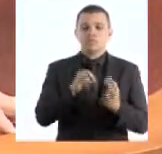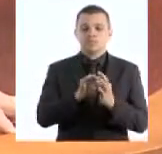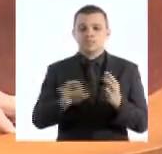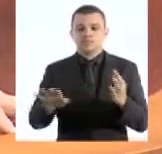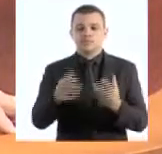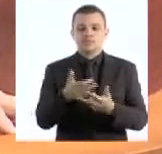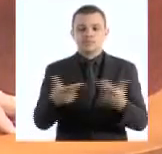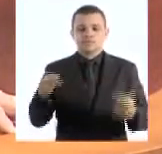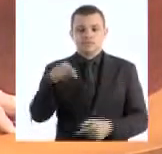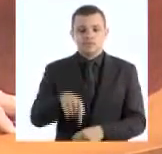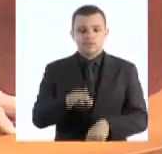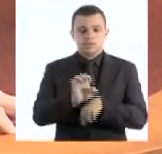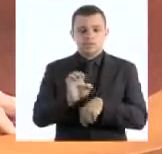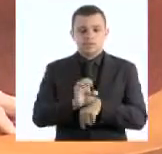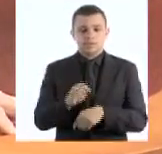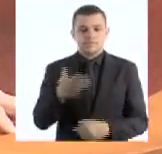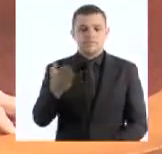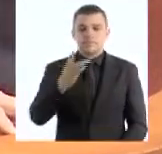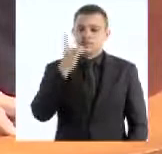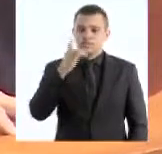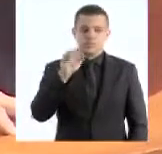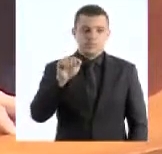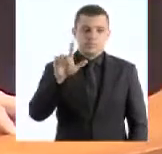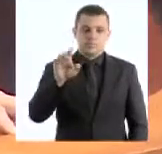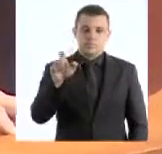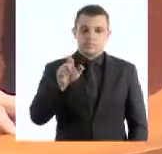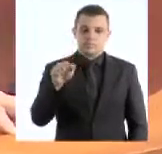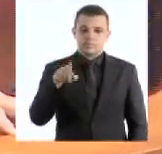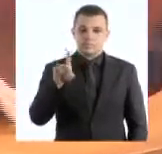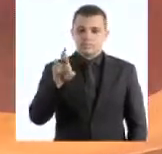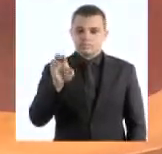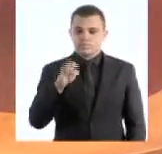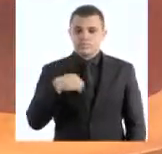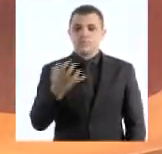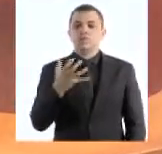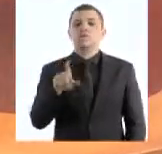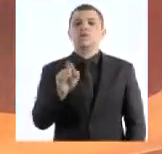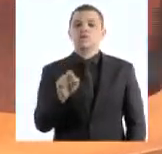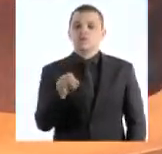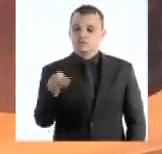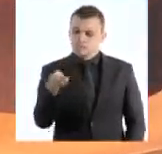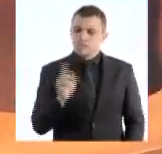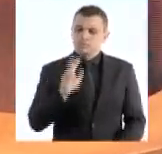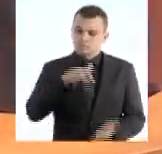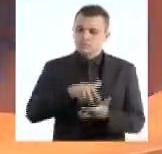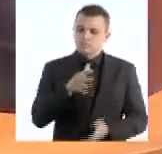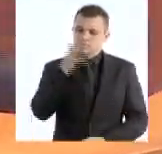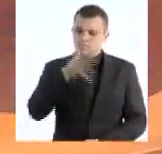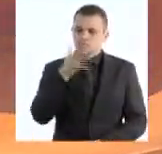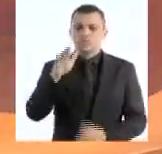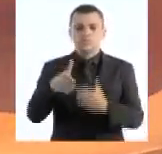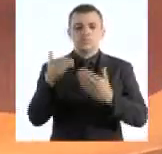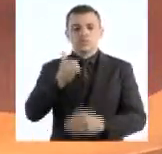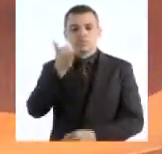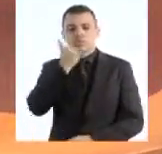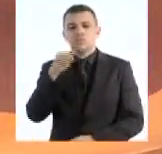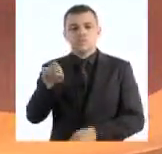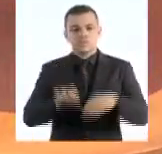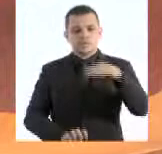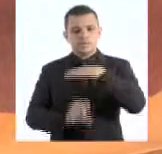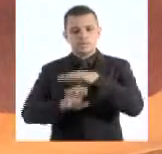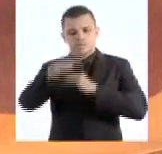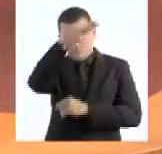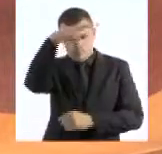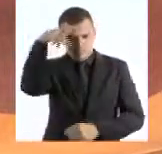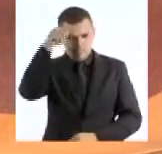eu gostaria muito de ouvir aqui você pedir desculpa àquele Estado, para que nós não ficássemos com a imagem negativa do povo do Maranhão,